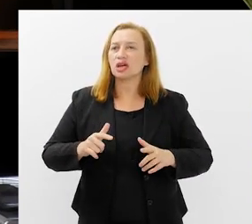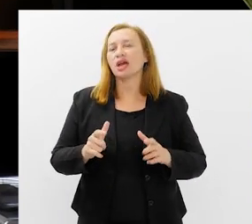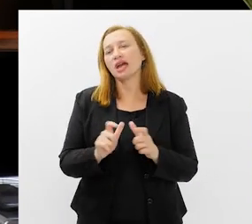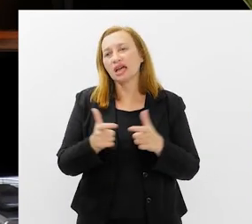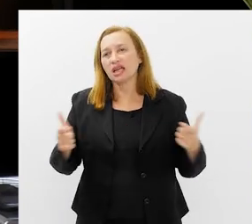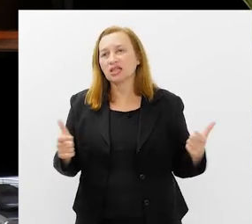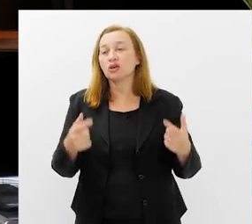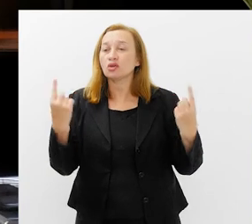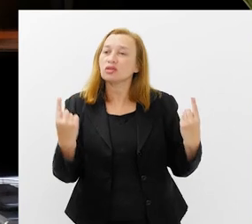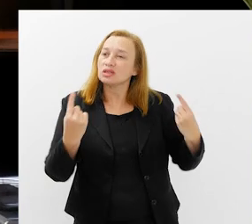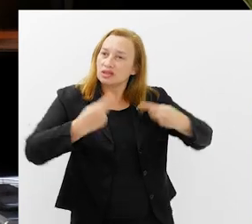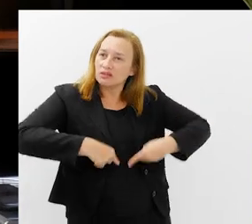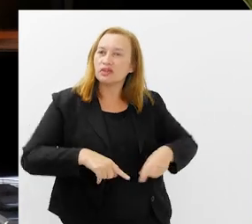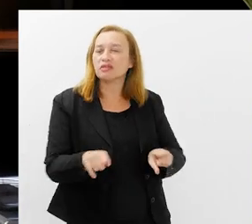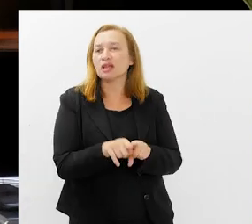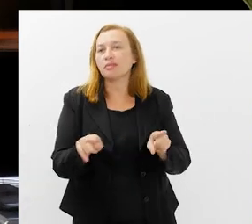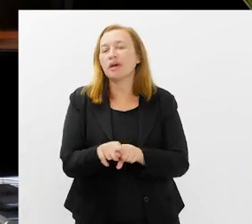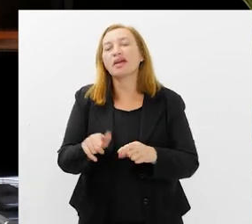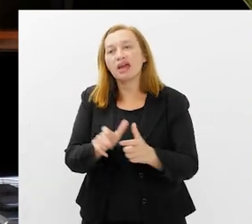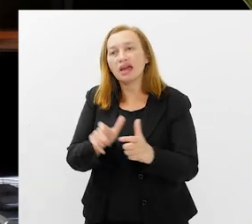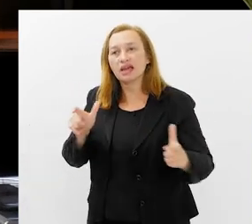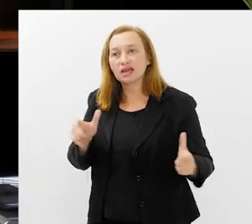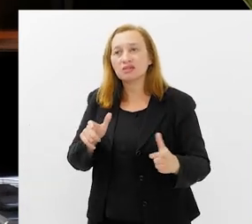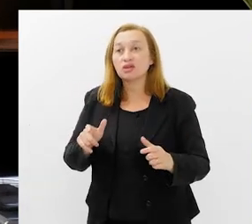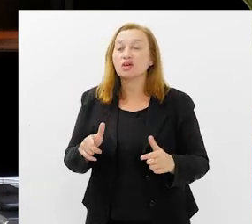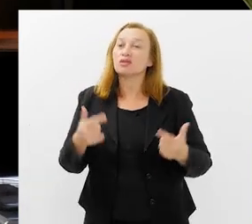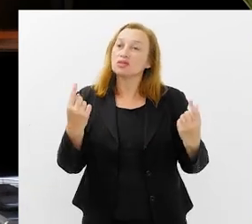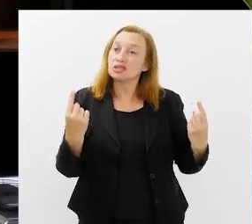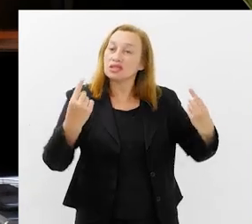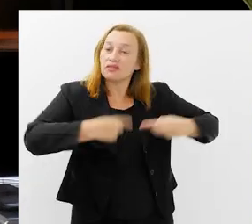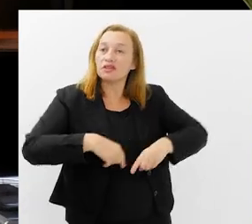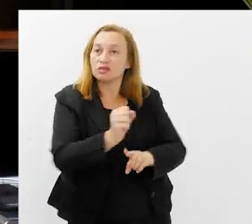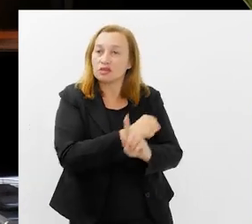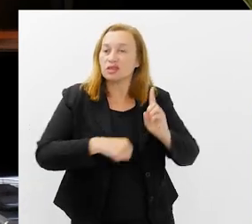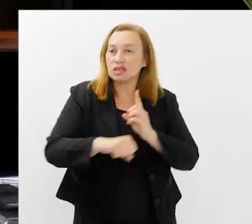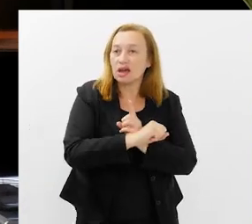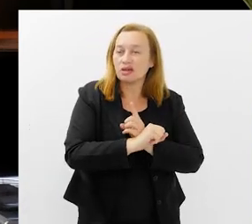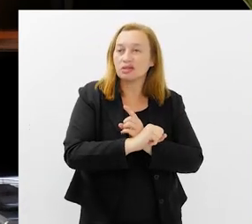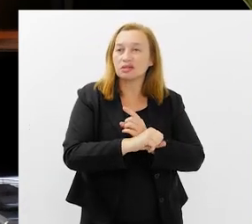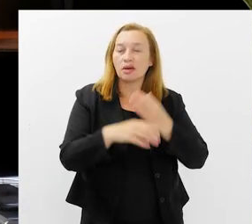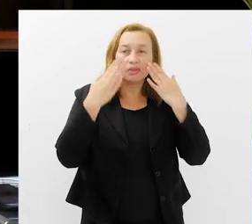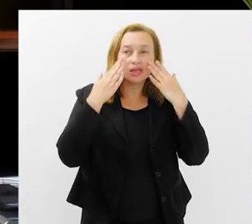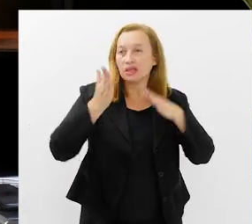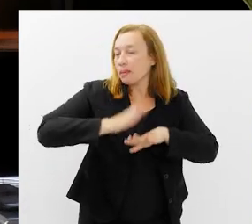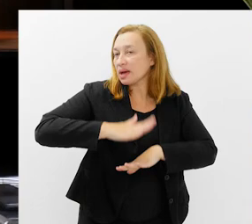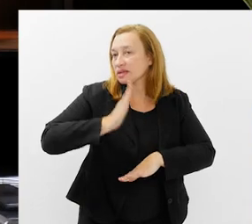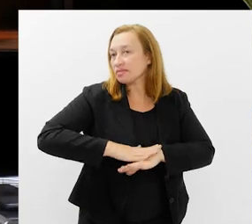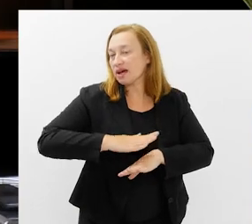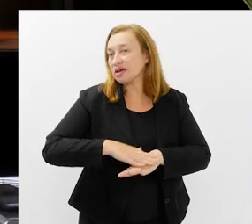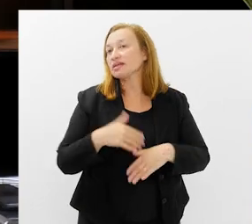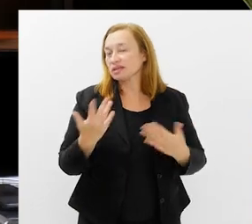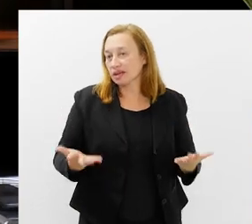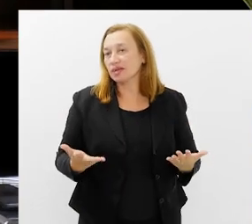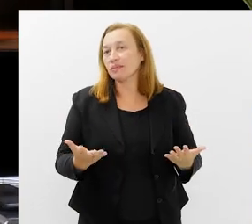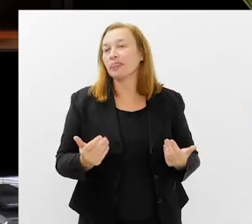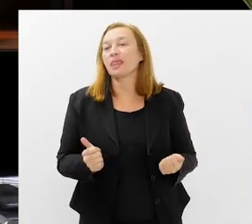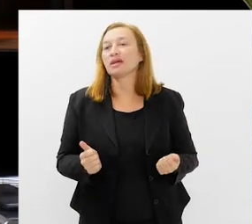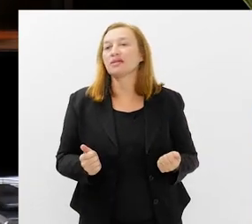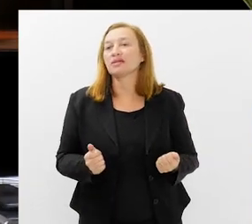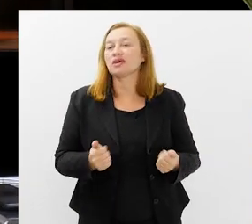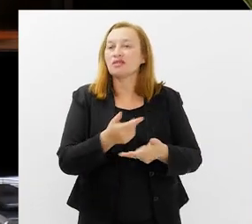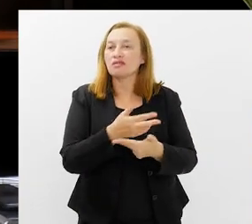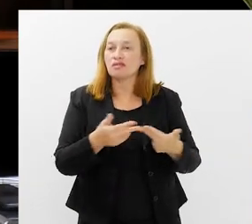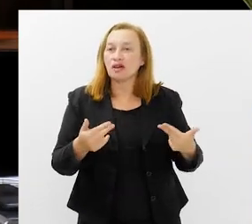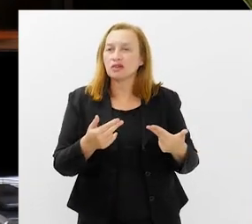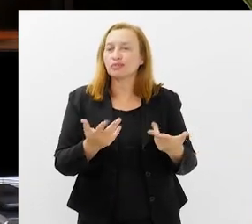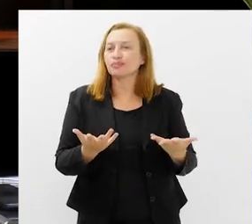de atuação é muito grande e o desafio, né, também é muito grande, à medida que os desafios sociais eles se apresentam cada dia maiores diante de